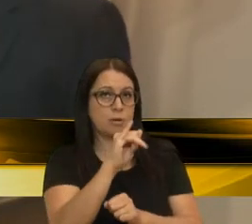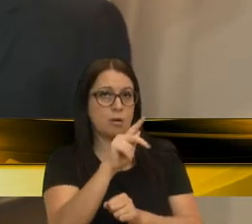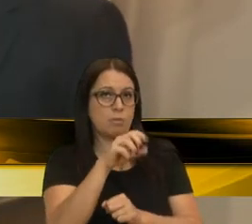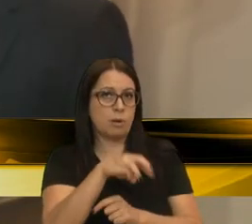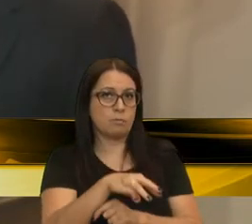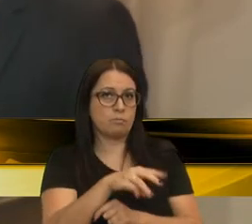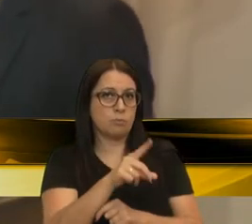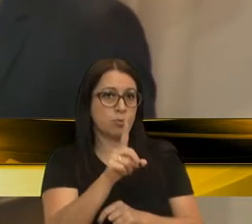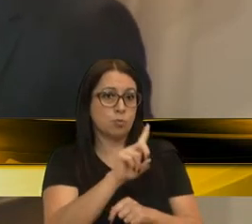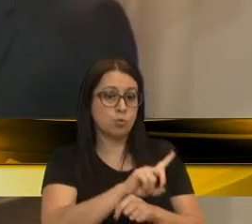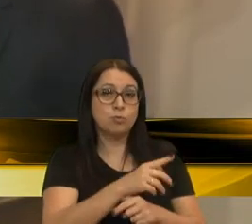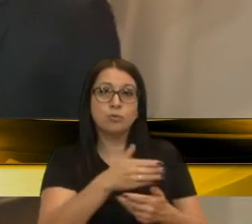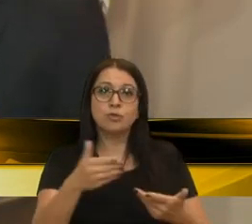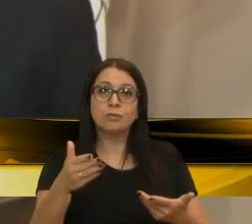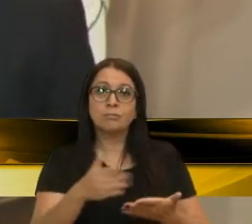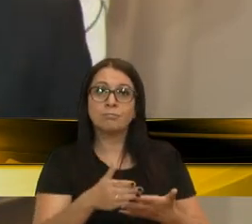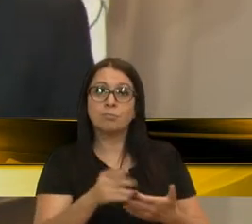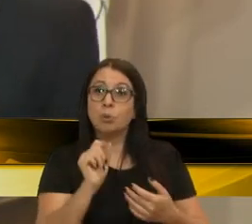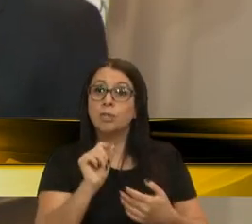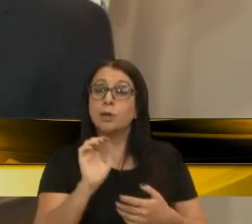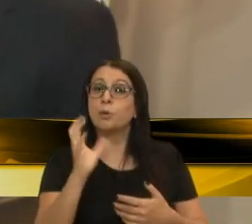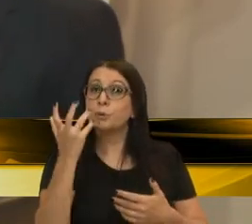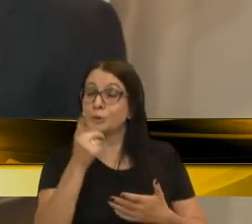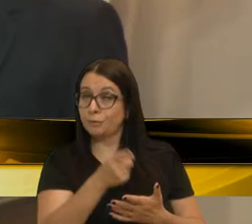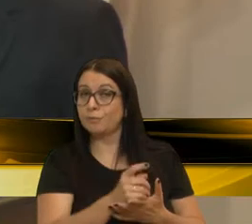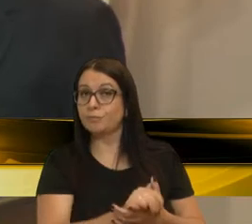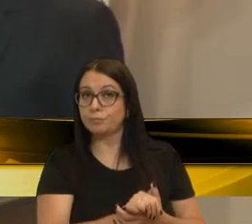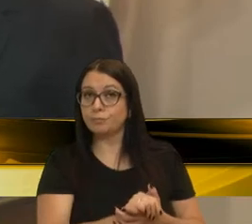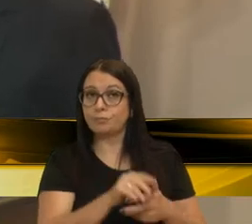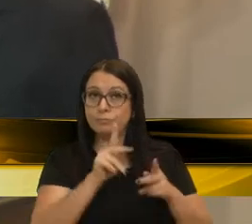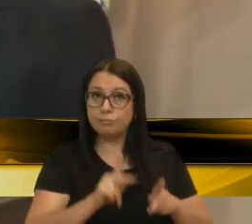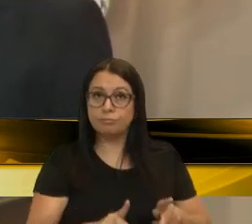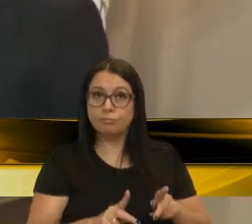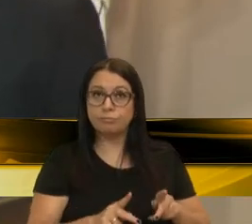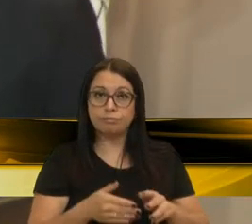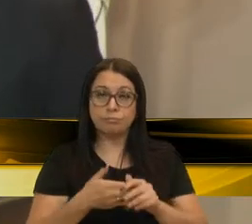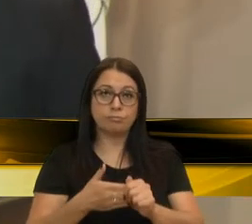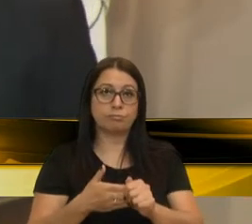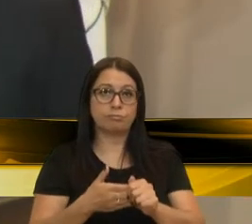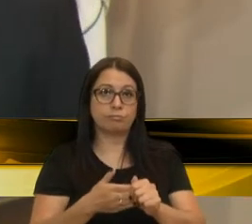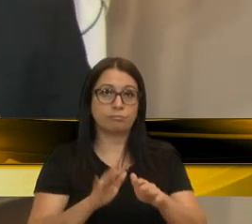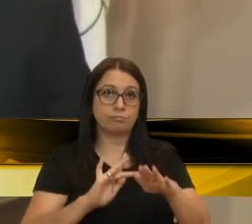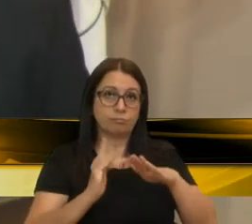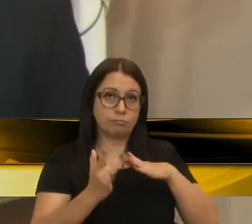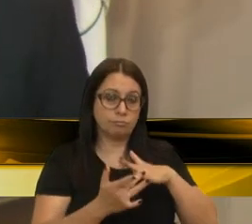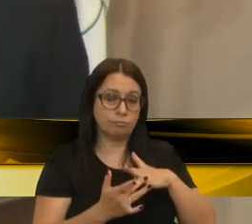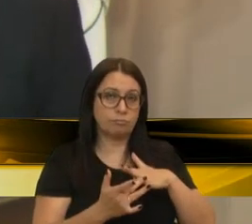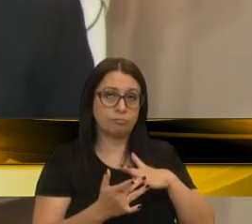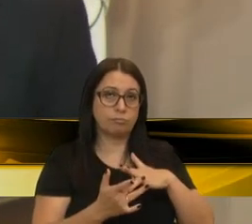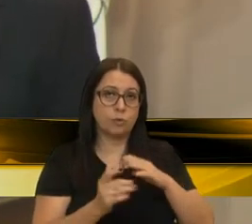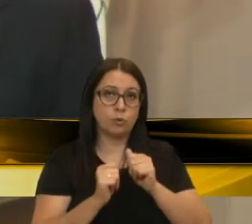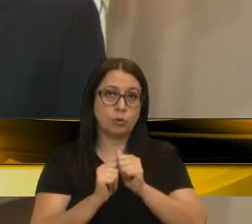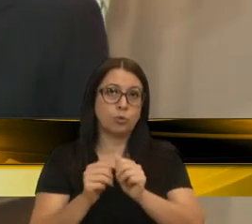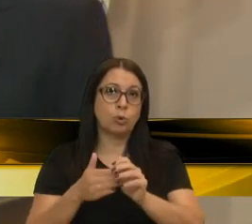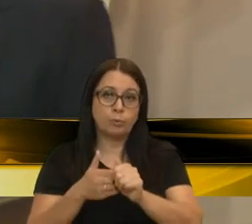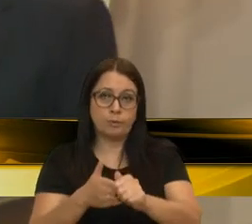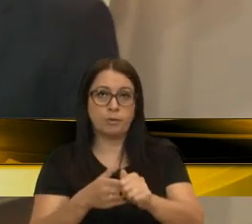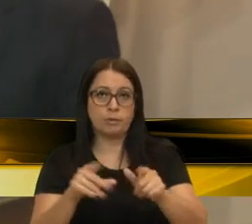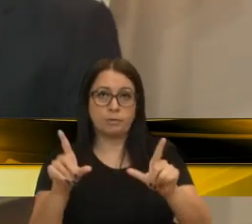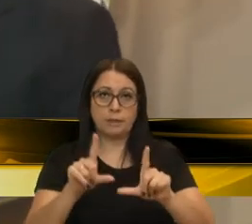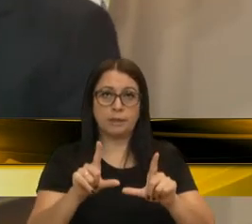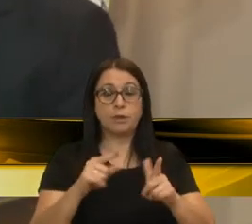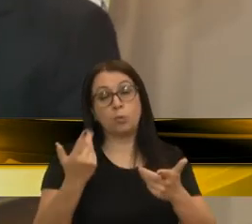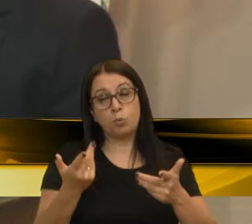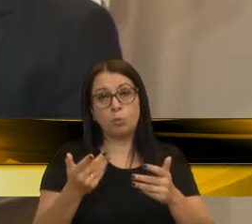últimos tempos. Porque o que está acontecendo, as pessoas que estão nos acompanhando através das redes sociais e nos acompanham através da TV, ou